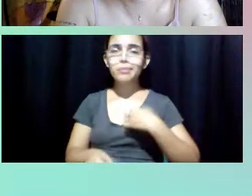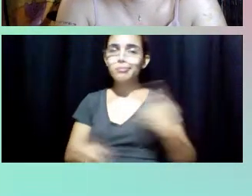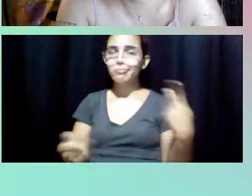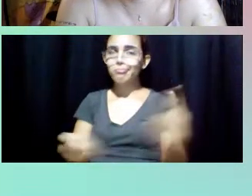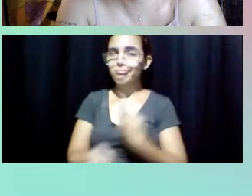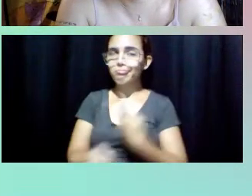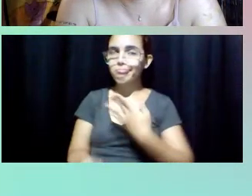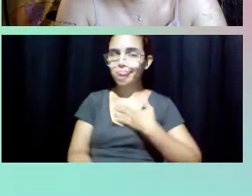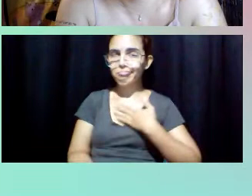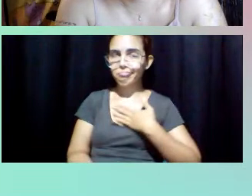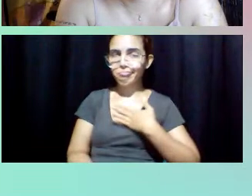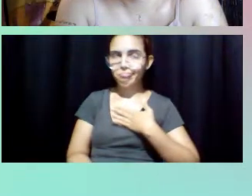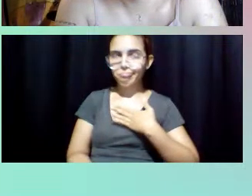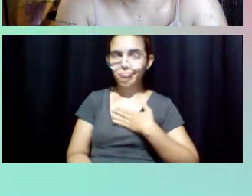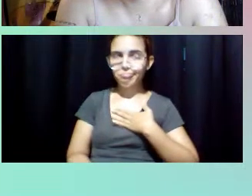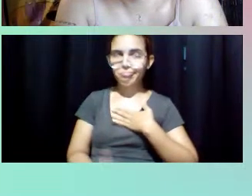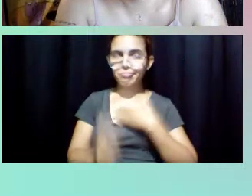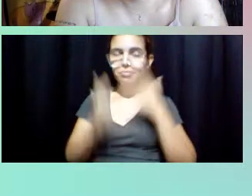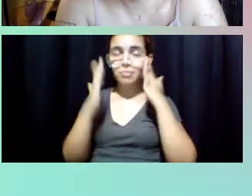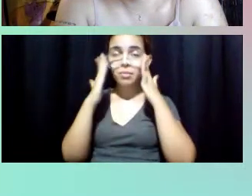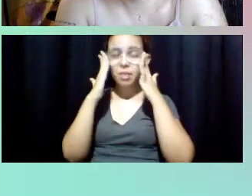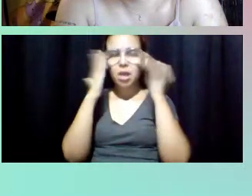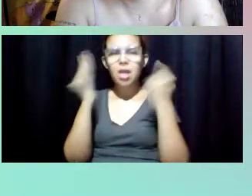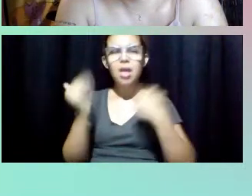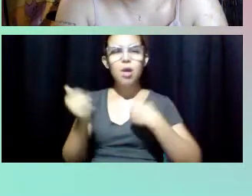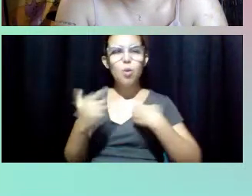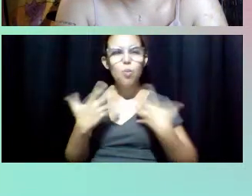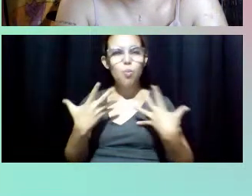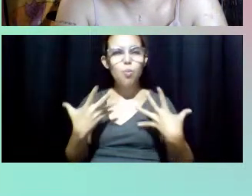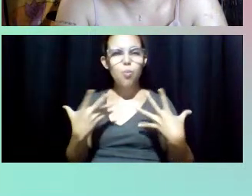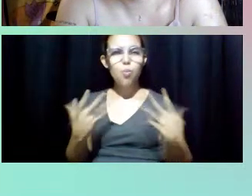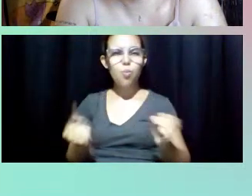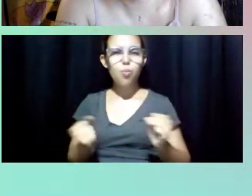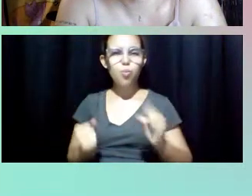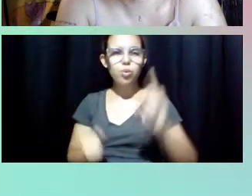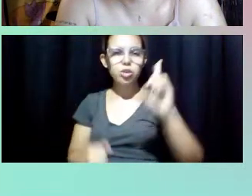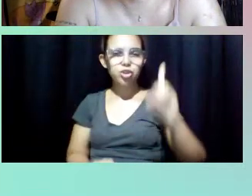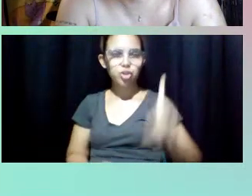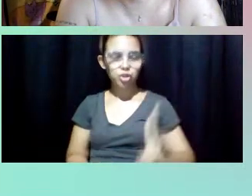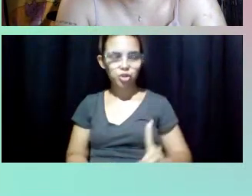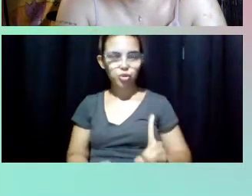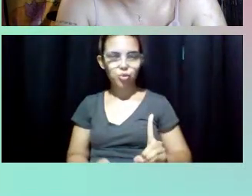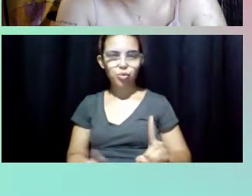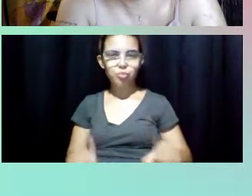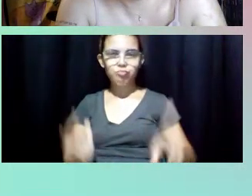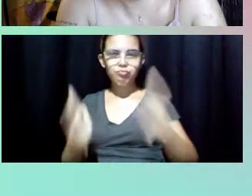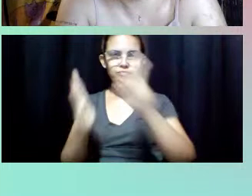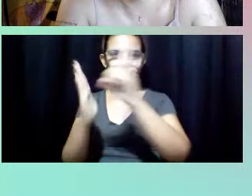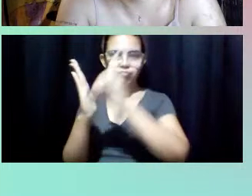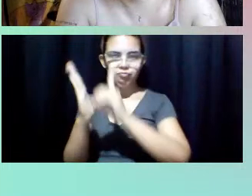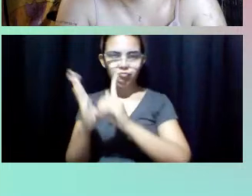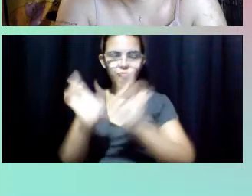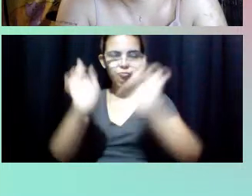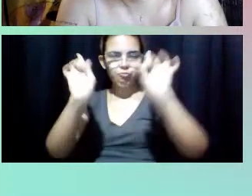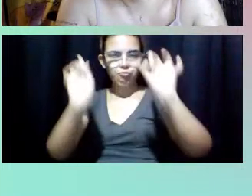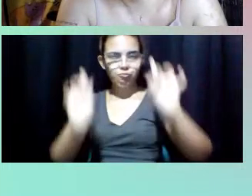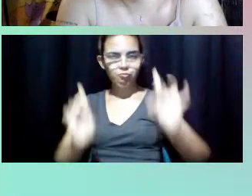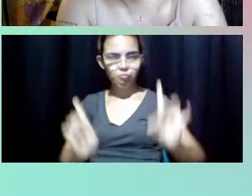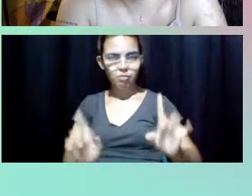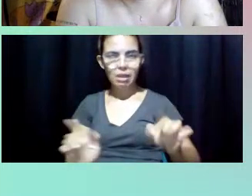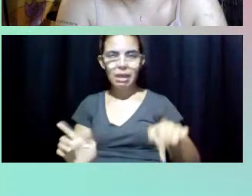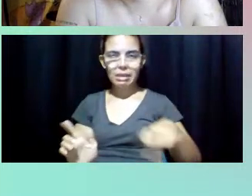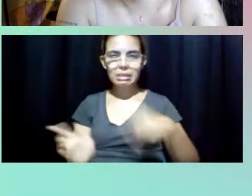assumi a diretoria do Departamento de Educação Especial da Secretaria de Educação do Paraná e o trabalho